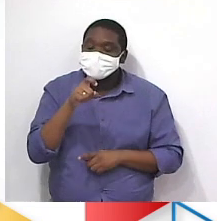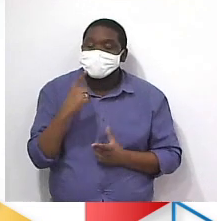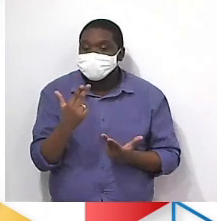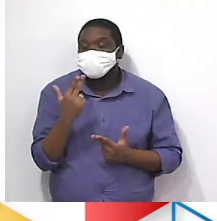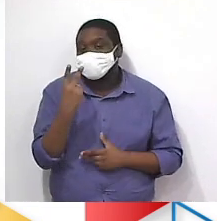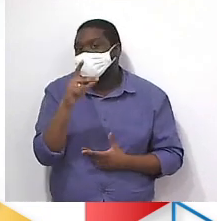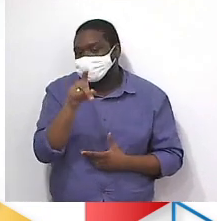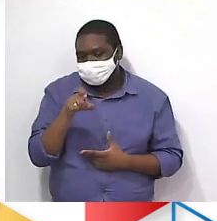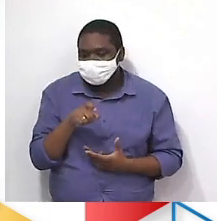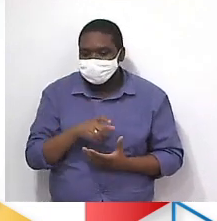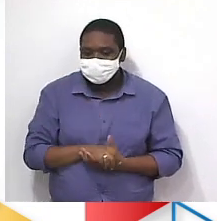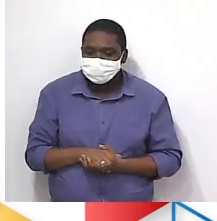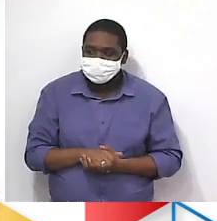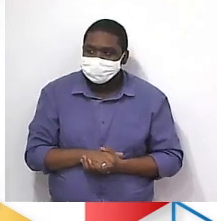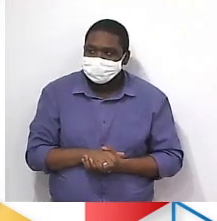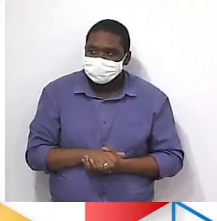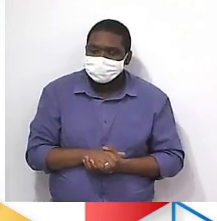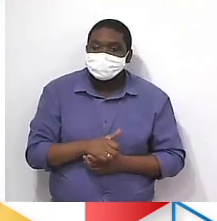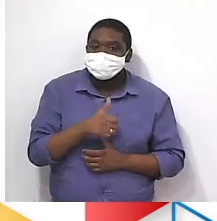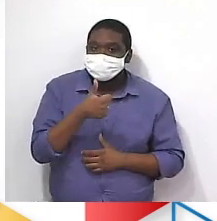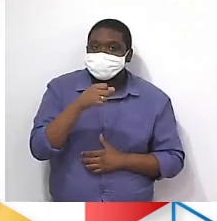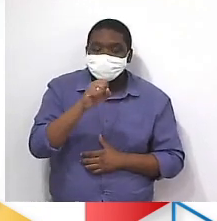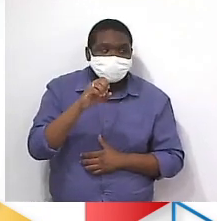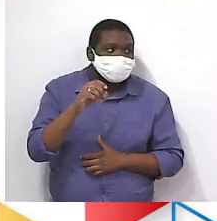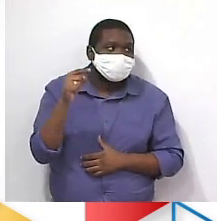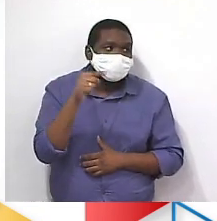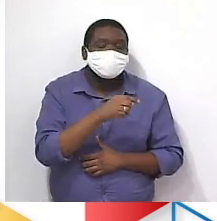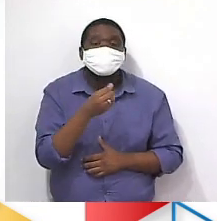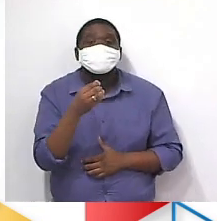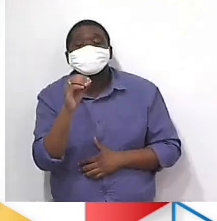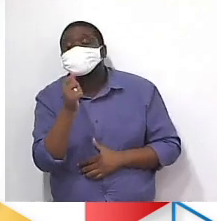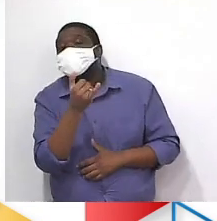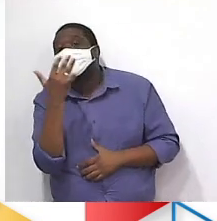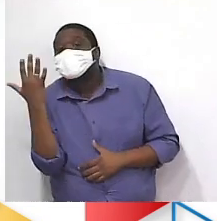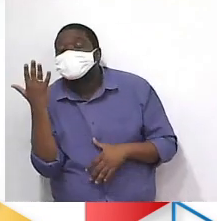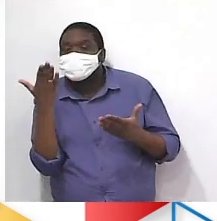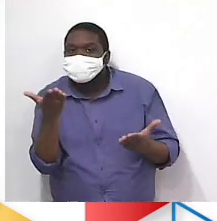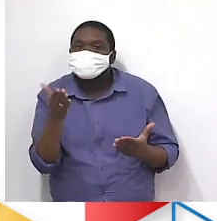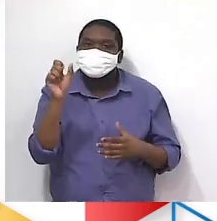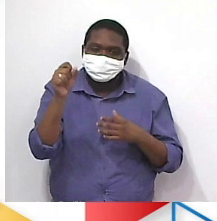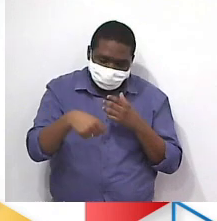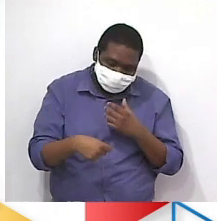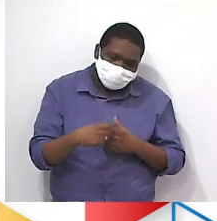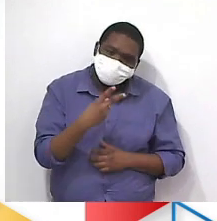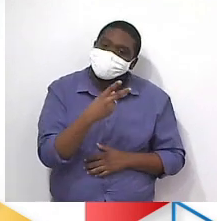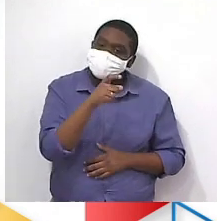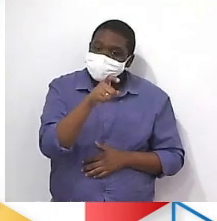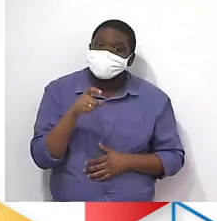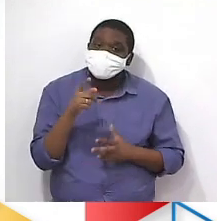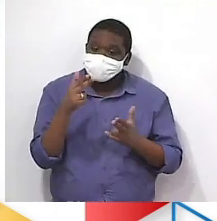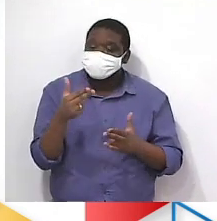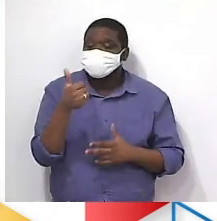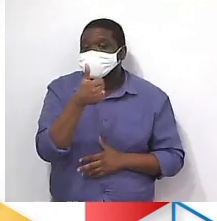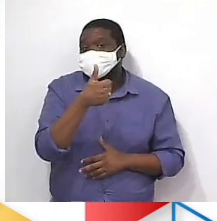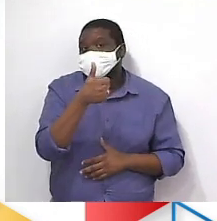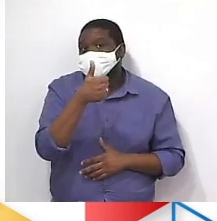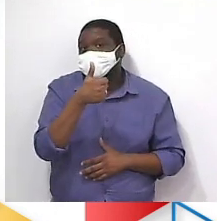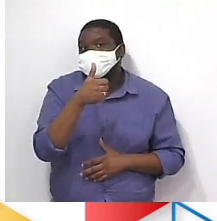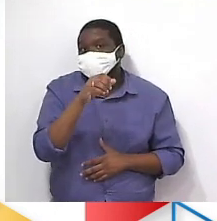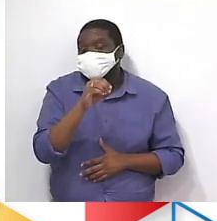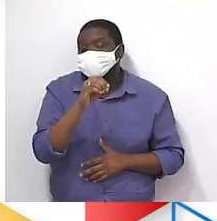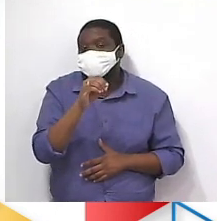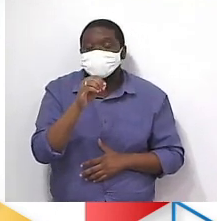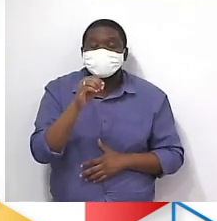tá? 180 menos 68 vale quanto? Exatamente, vamos lá. 2x é igual a